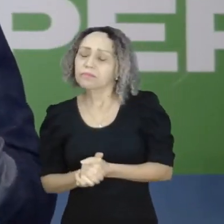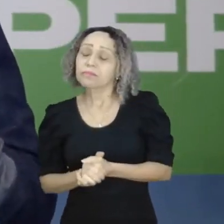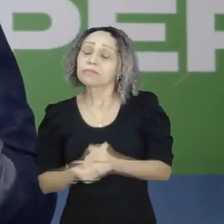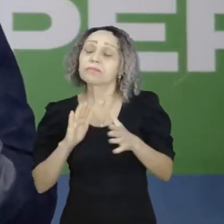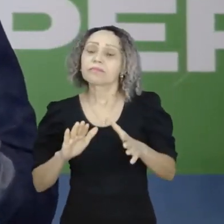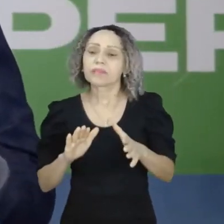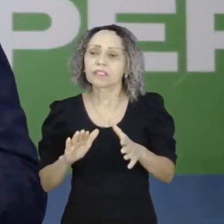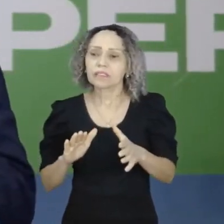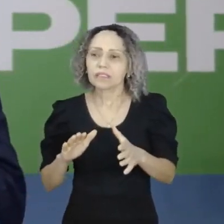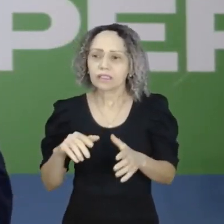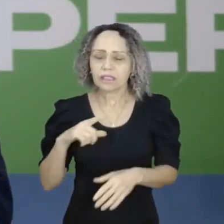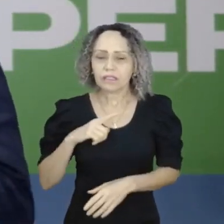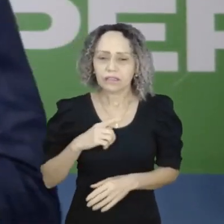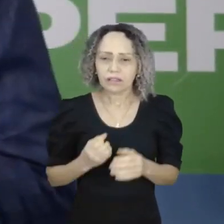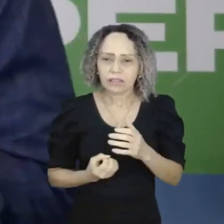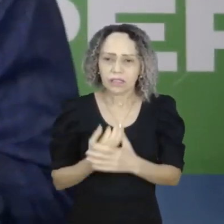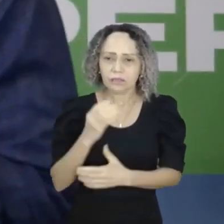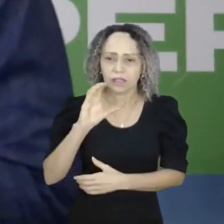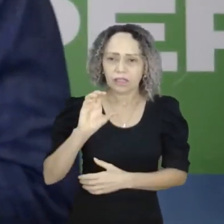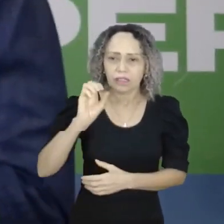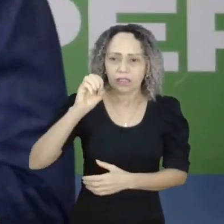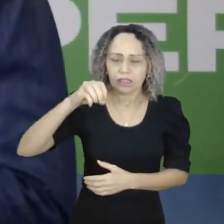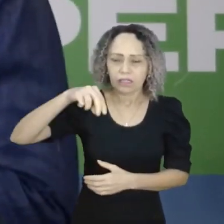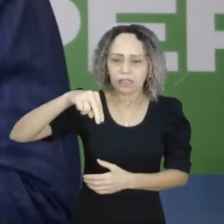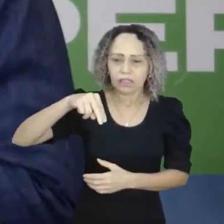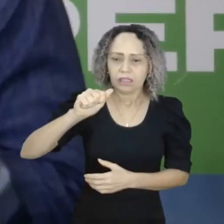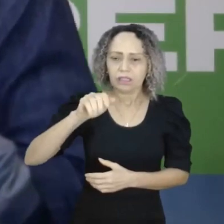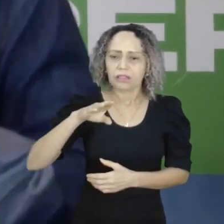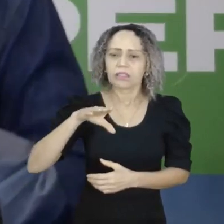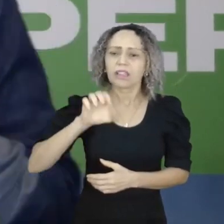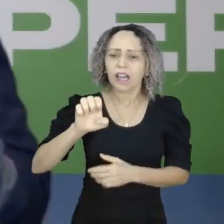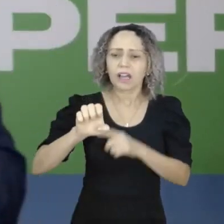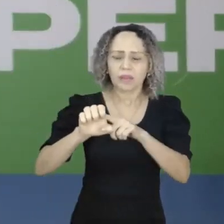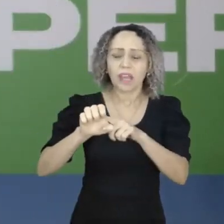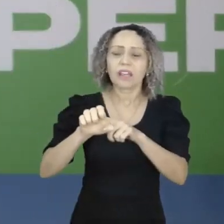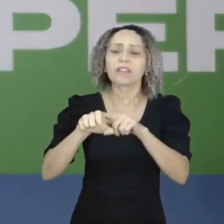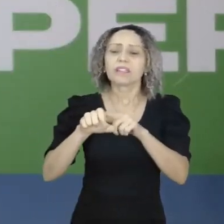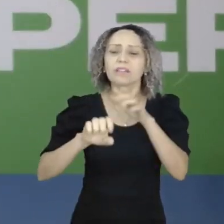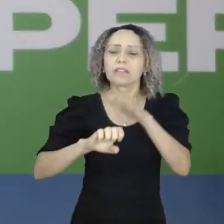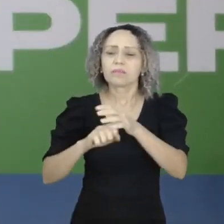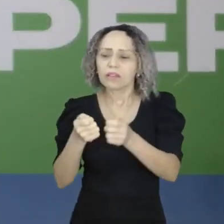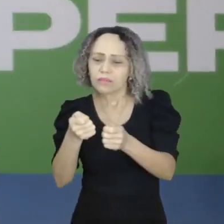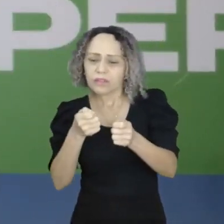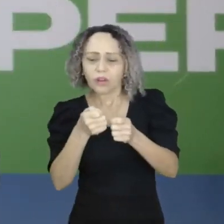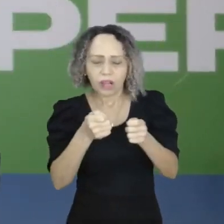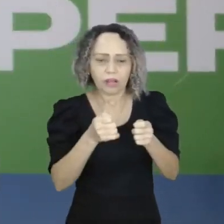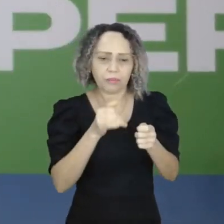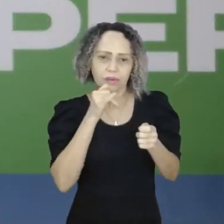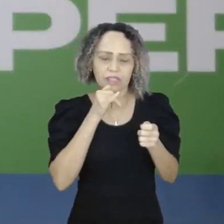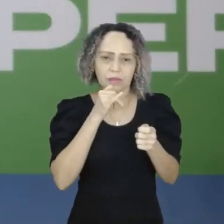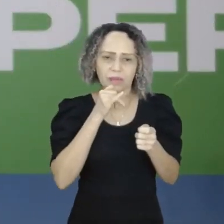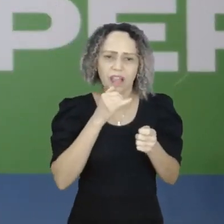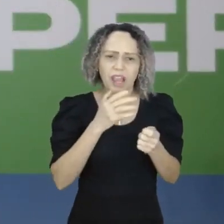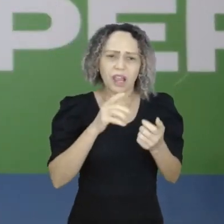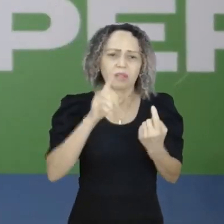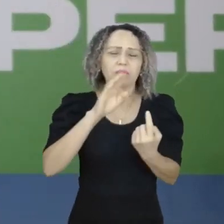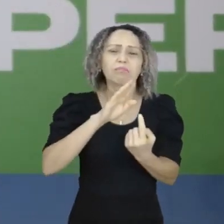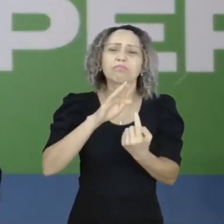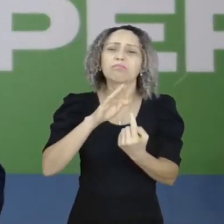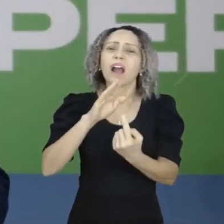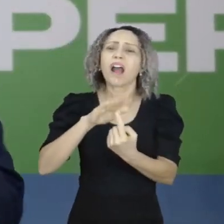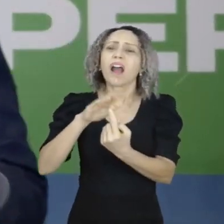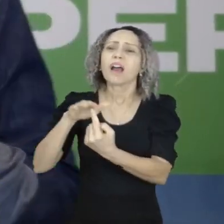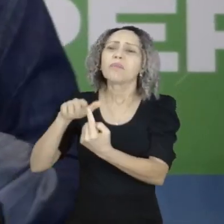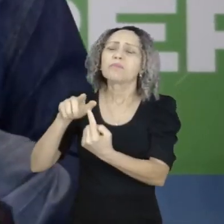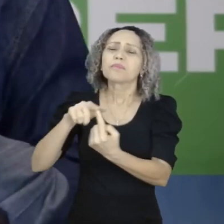estoque regulador. Todos os alimentos que não eram perecíveis, a gente estocava. Quando o produto começava a